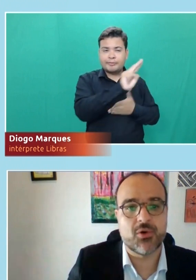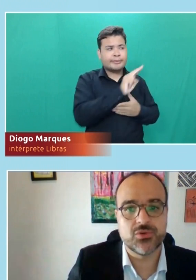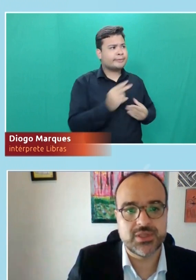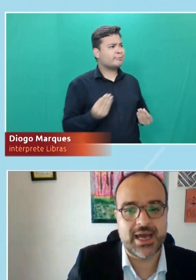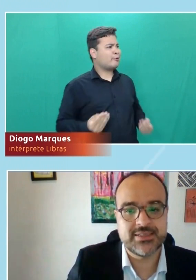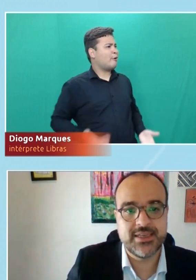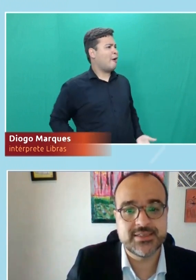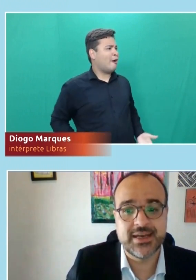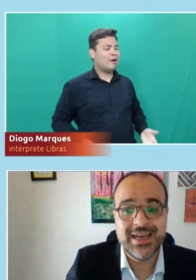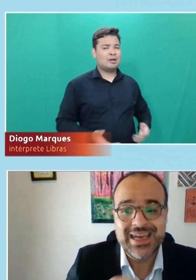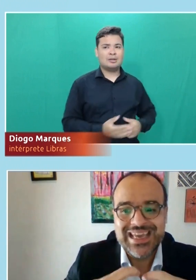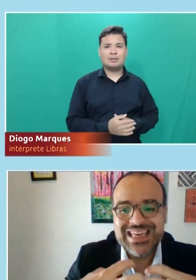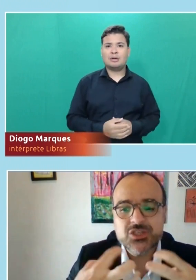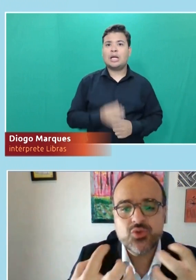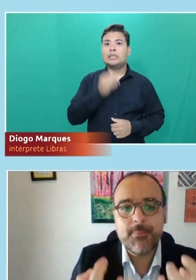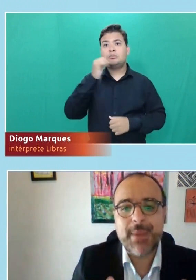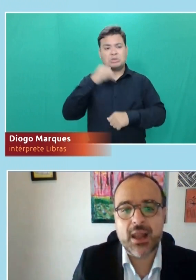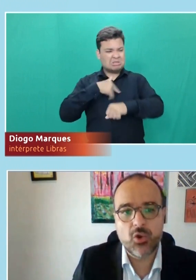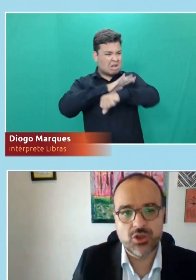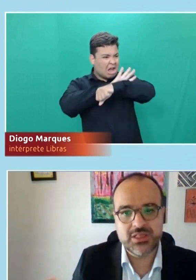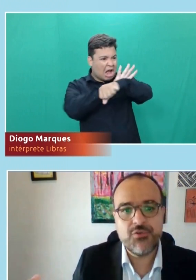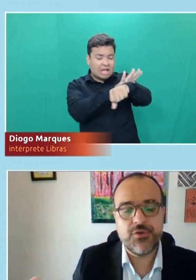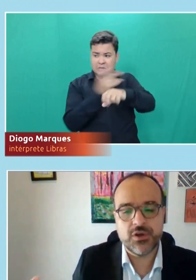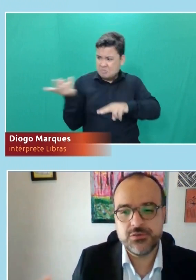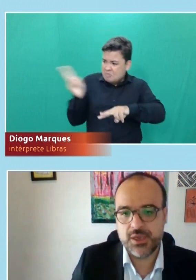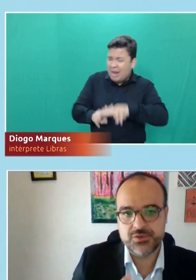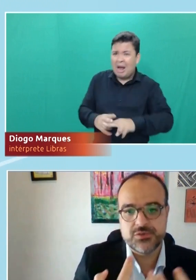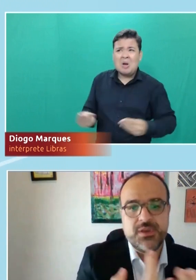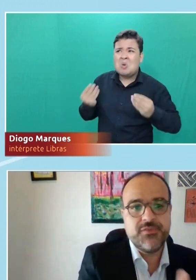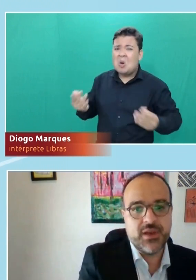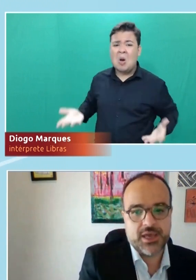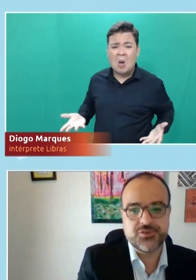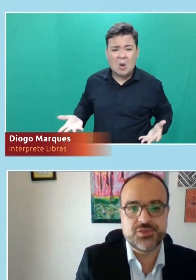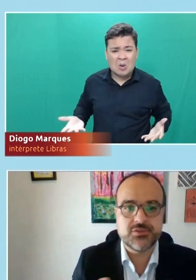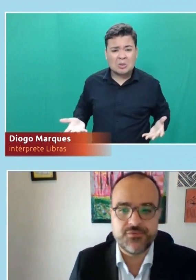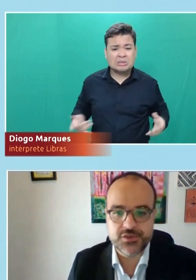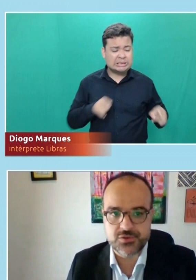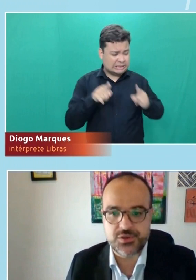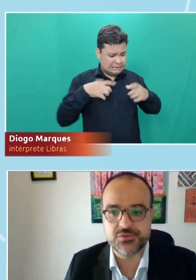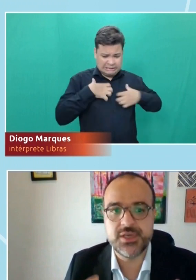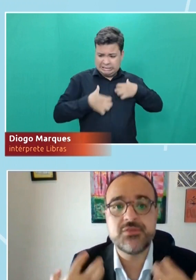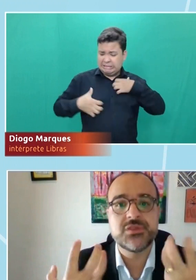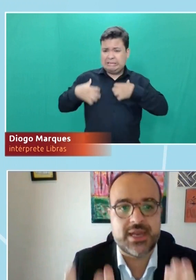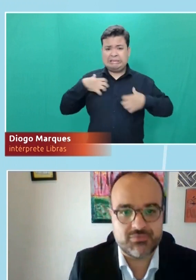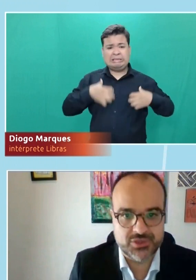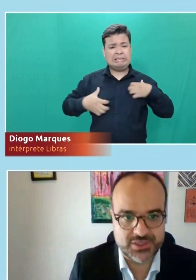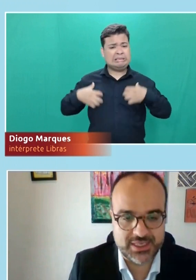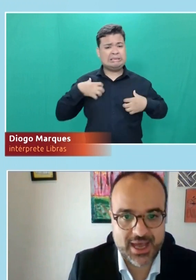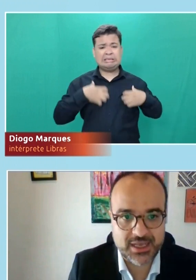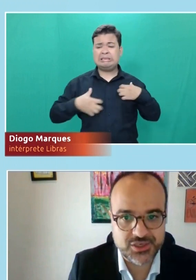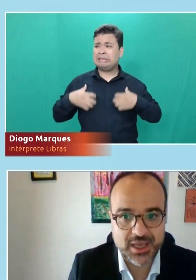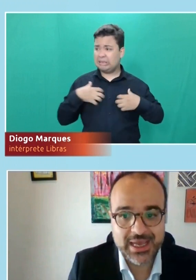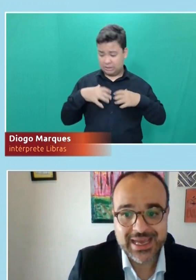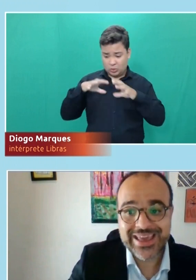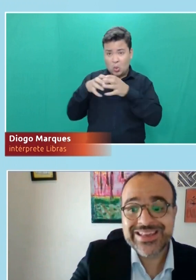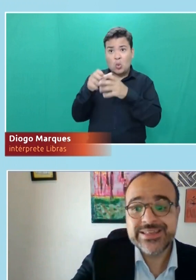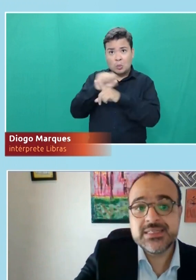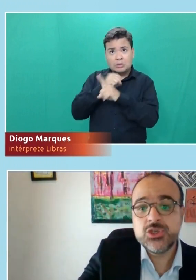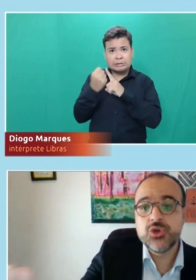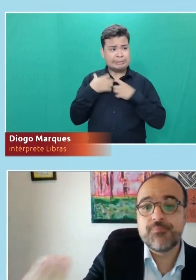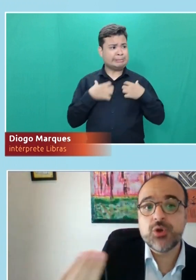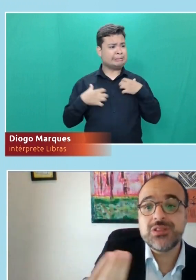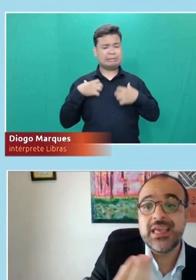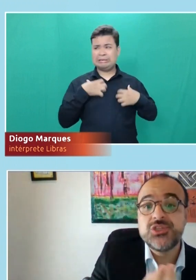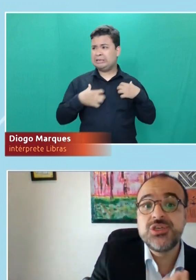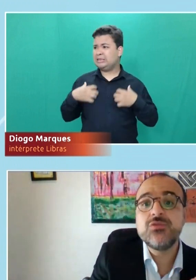se praticar uma conduta racista. Isso abalou tão fortemente os privilégios e as convicções de um certo extrato da sociedade que